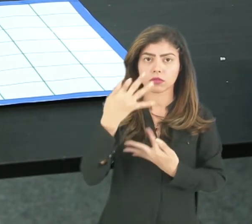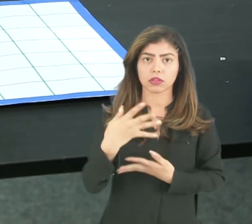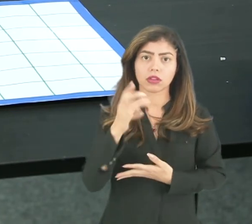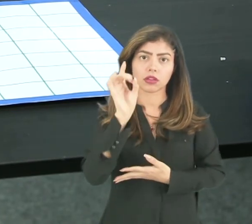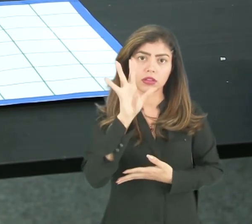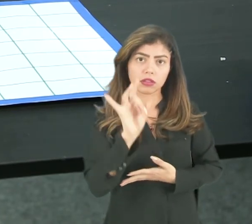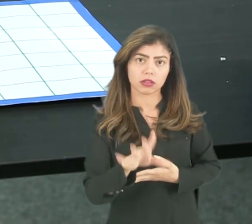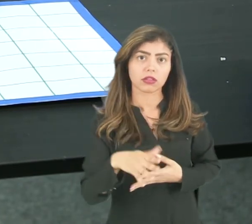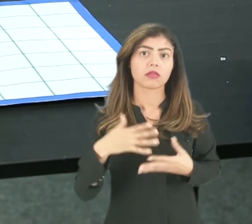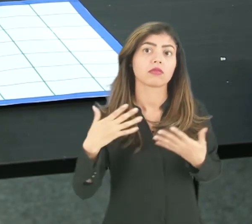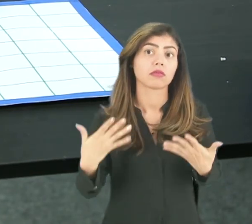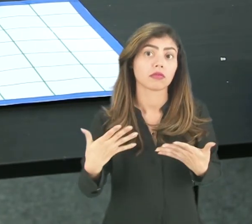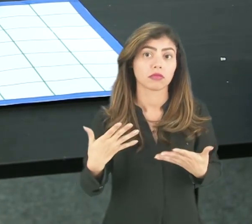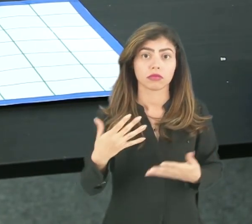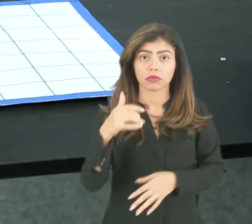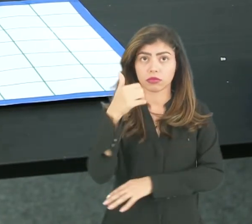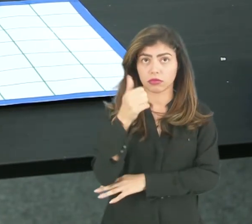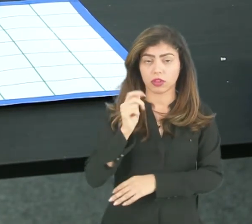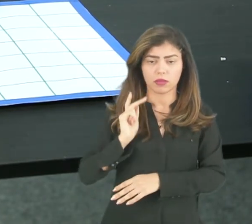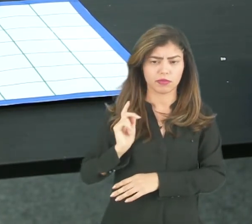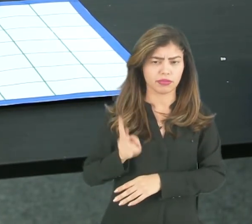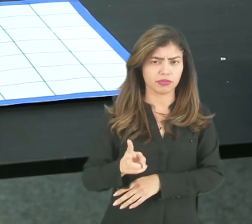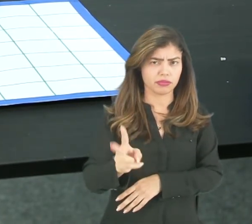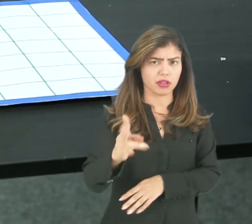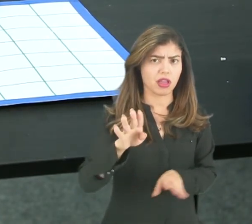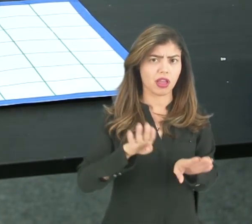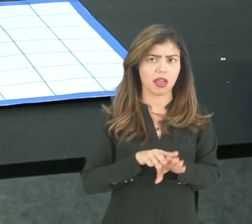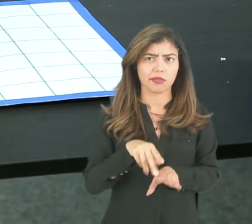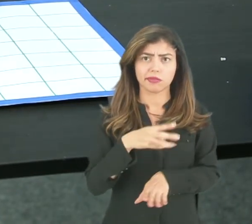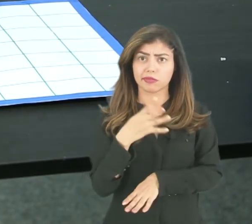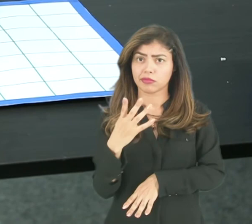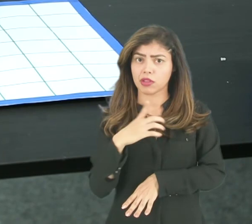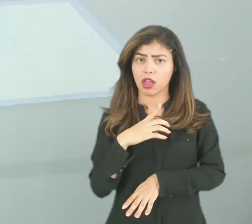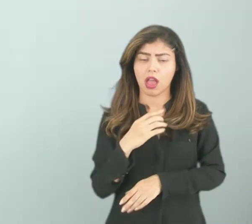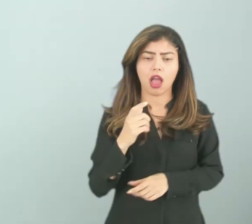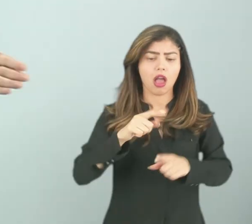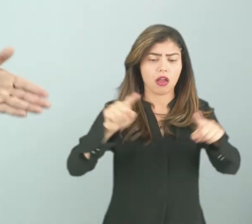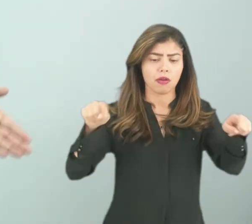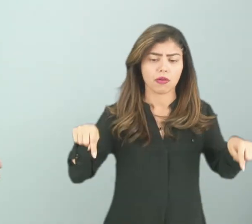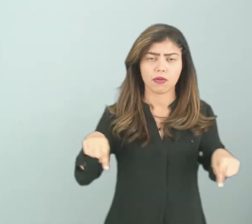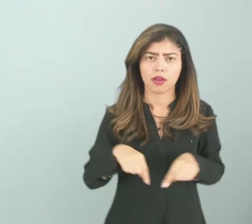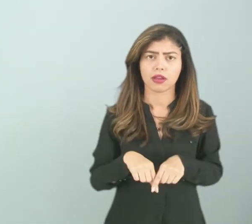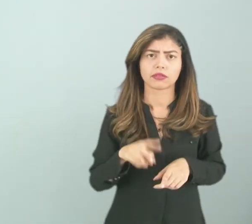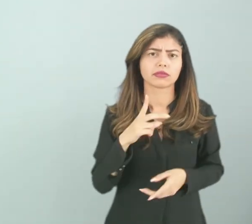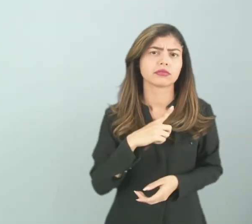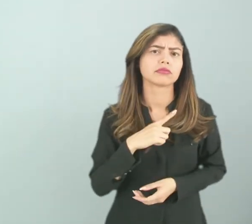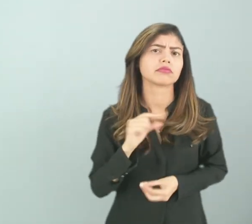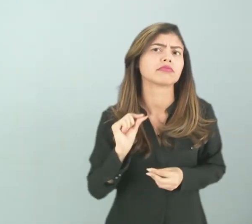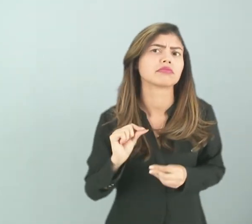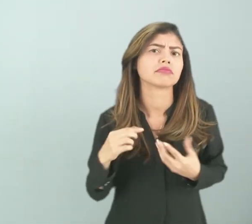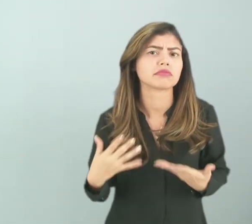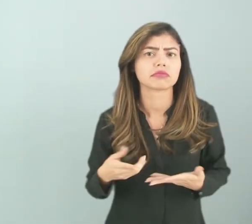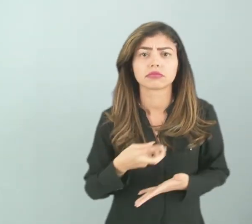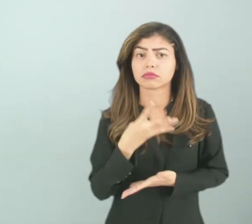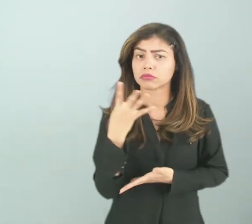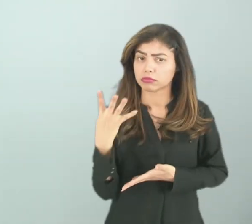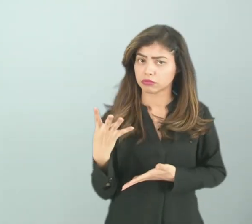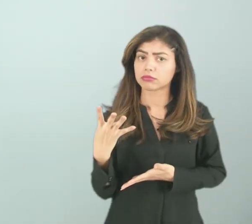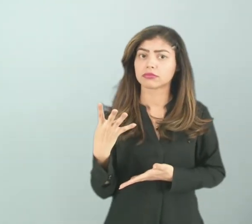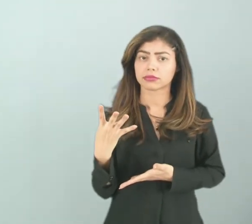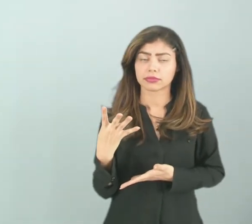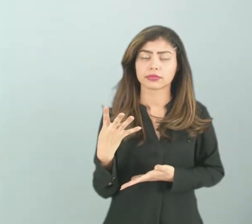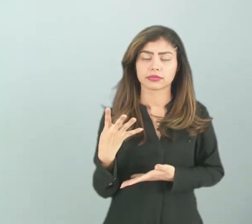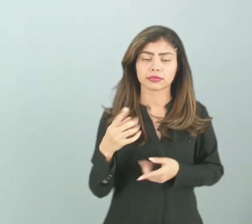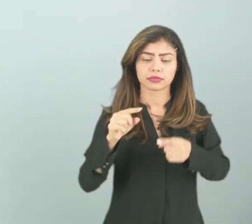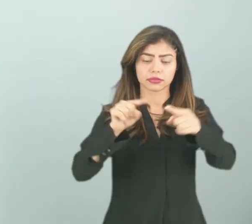foi quilômetros, né? Que foi um espaço de quadras. Quantas quadras ele andou?